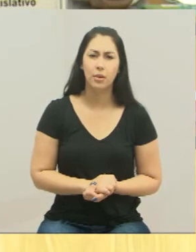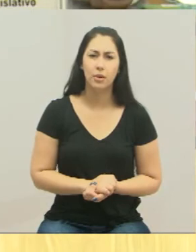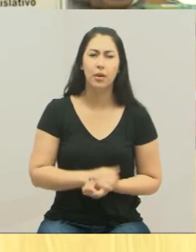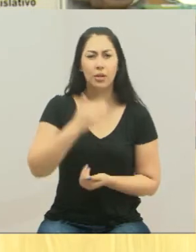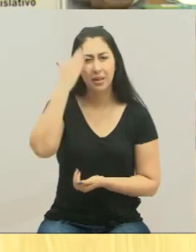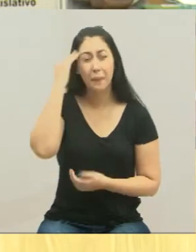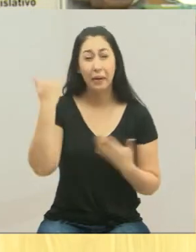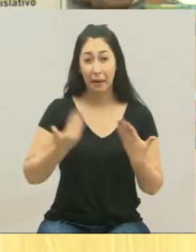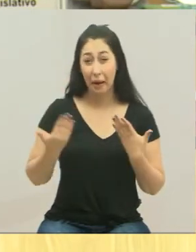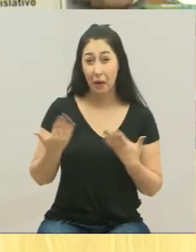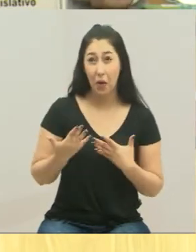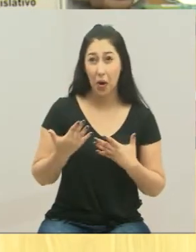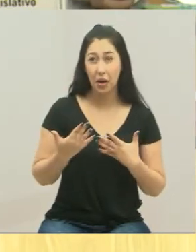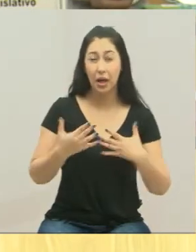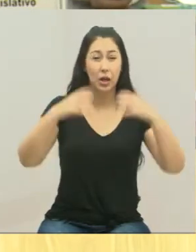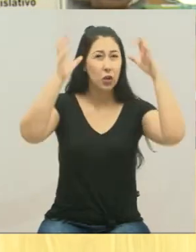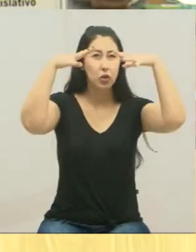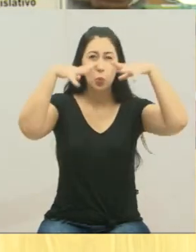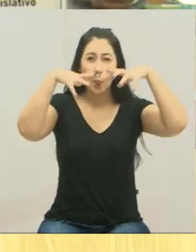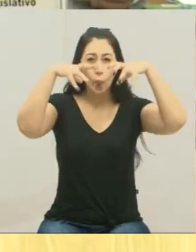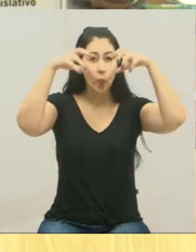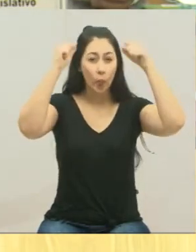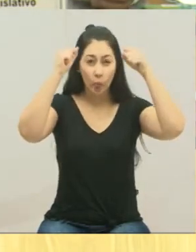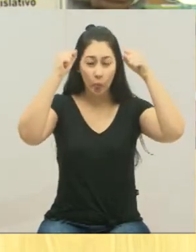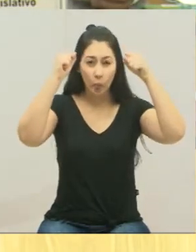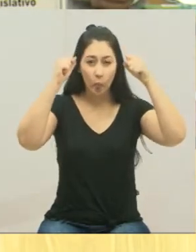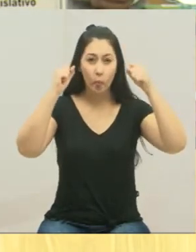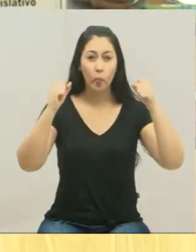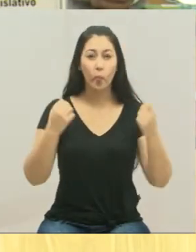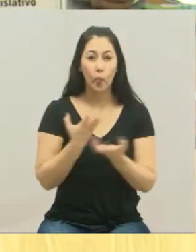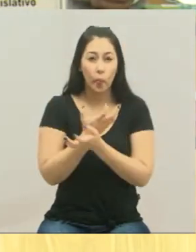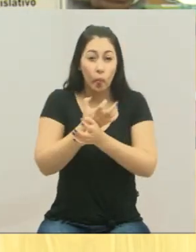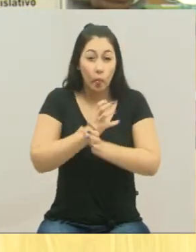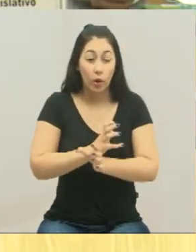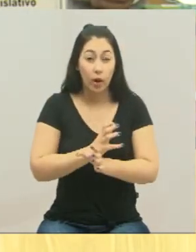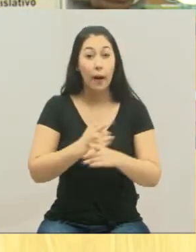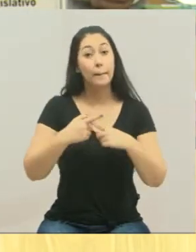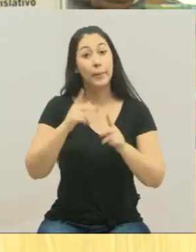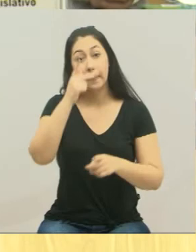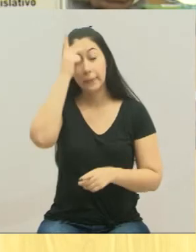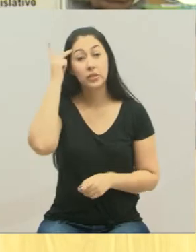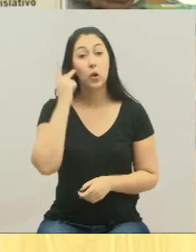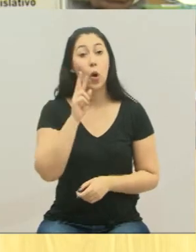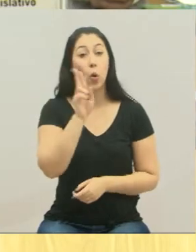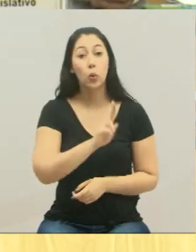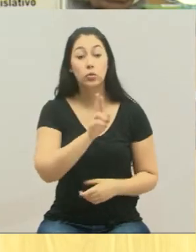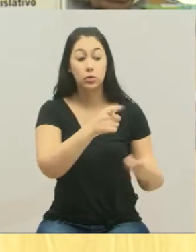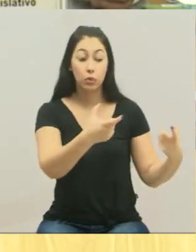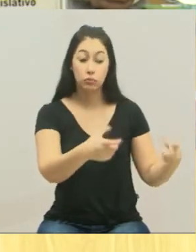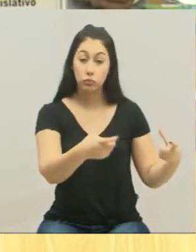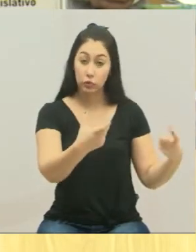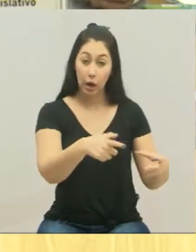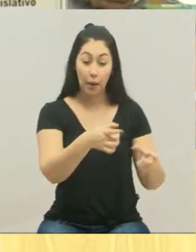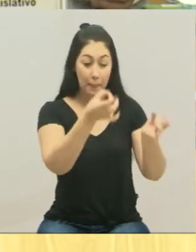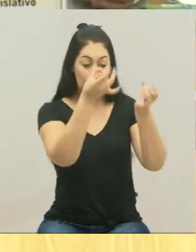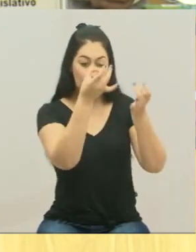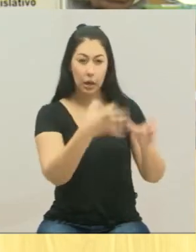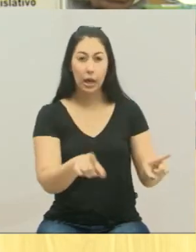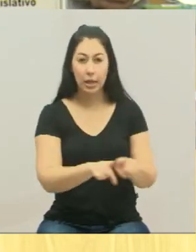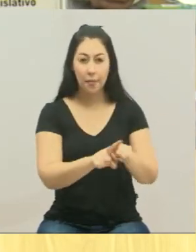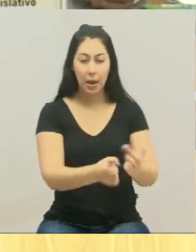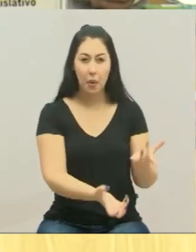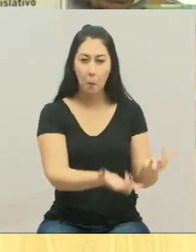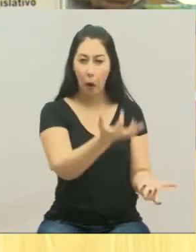tempo seco, diante da ação inconsequente de muitos proprietários que usam terreno abandonado e como matagal para